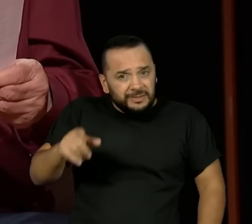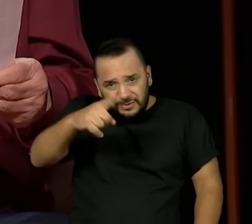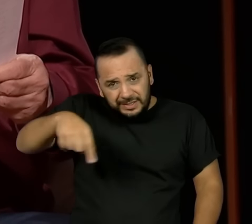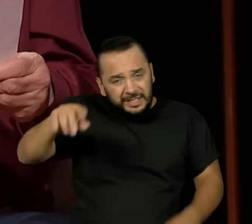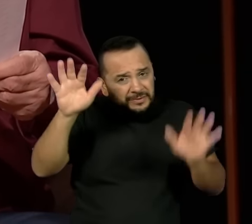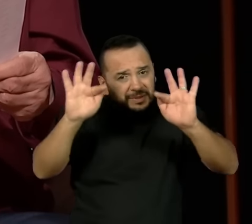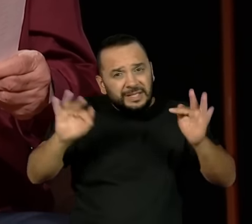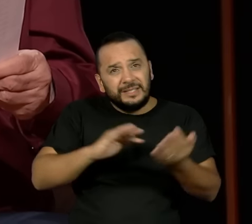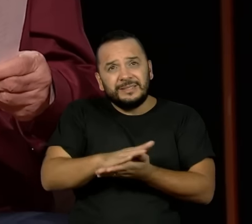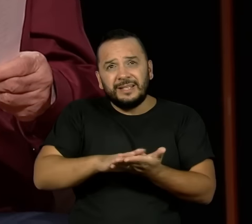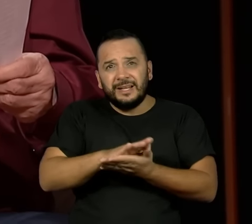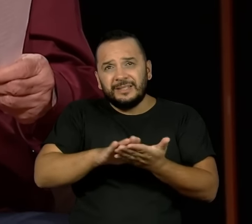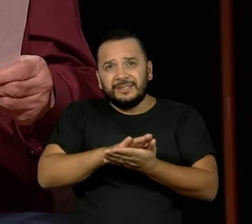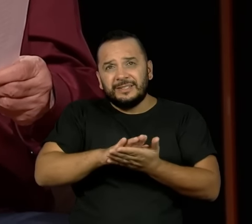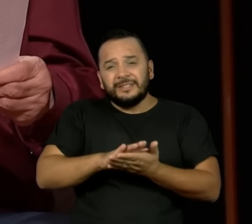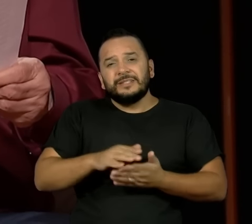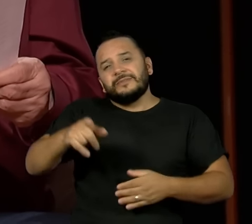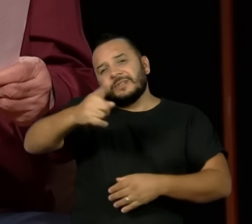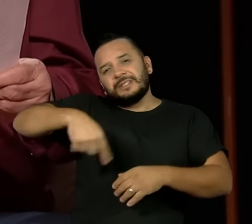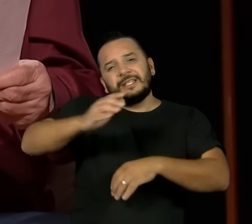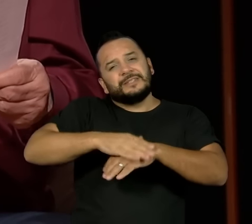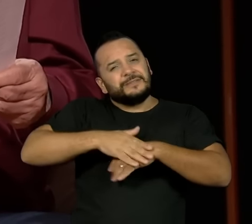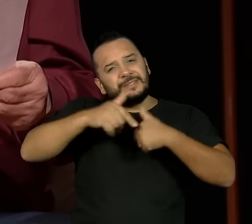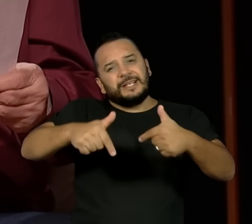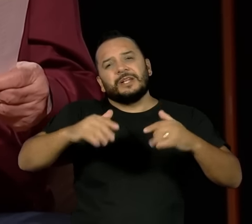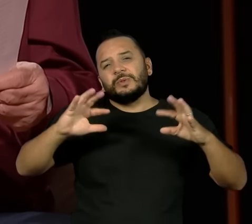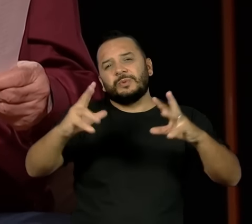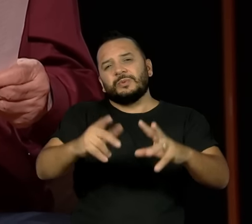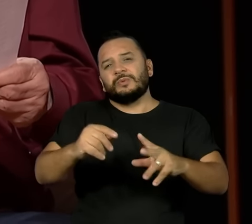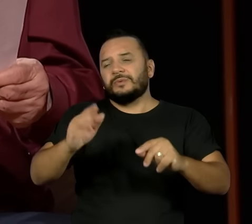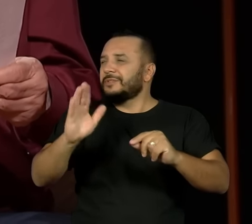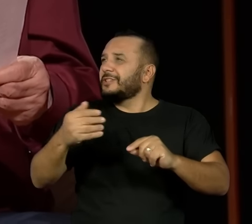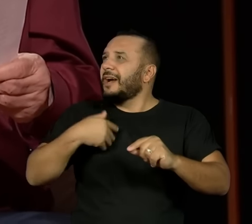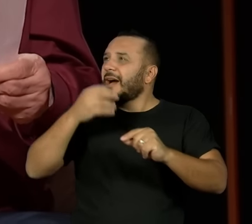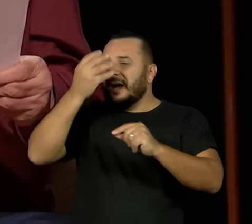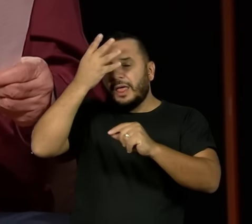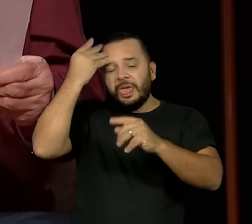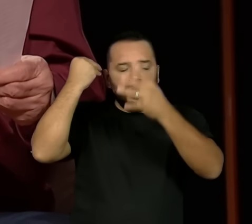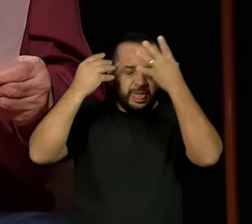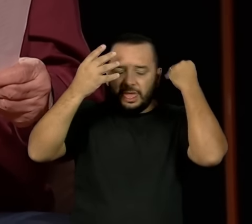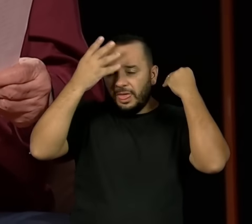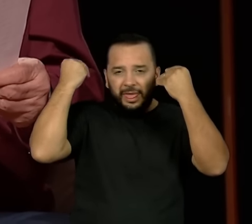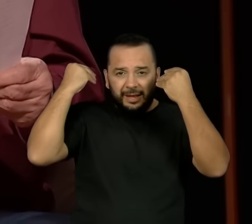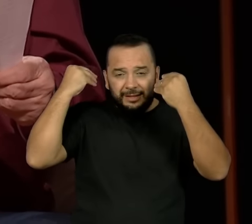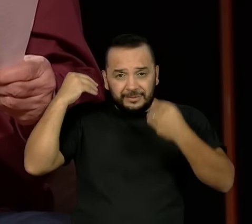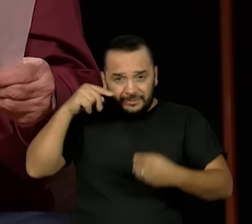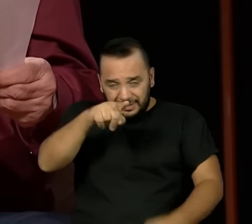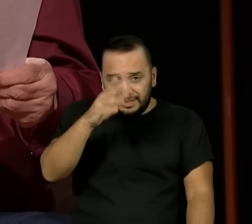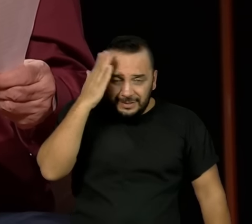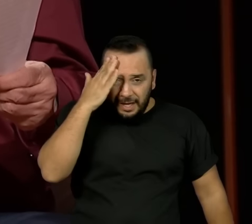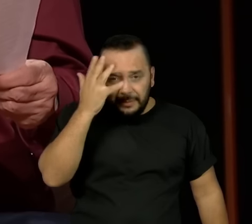felizes? Mas se tudo que fizeram já fugiu da lembrança, fiquem sabendo o que eu quero.